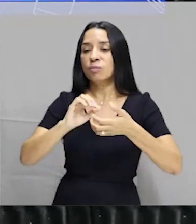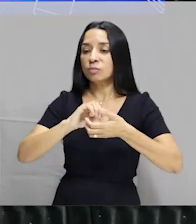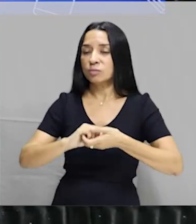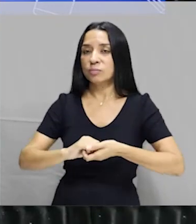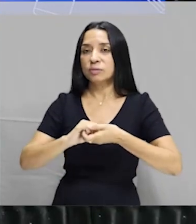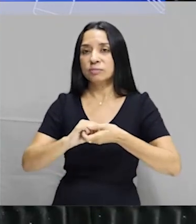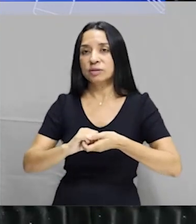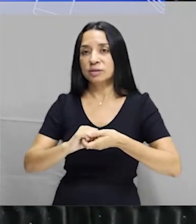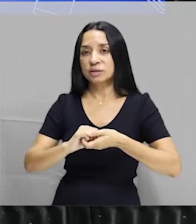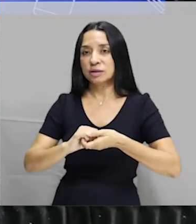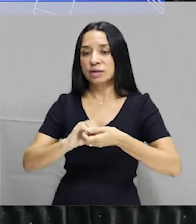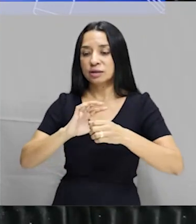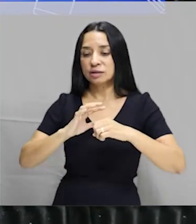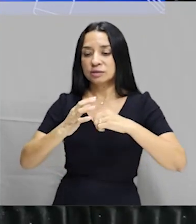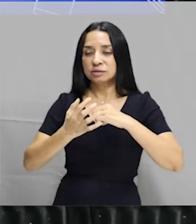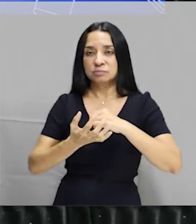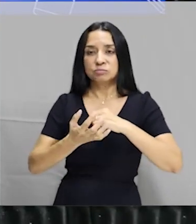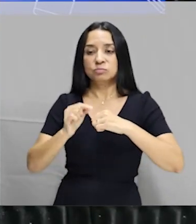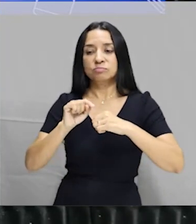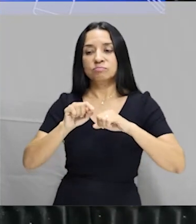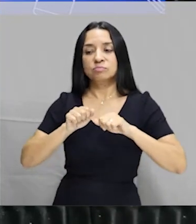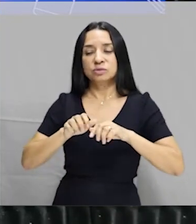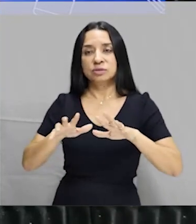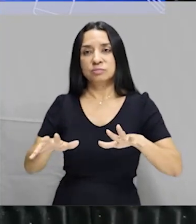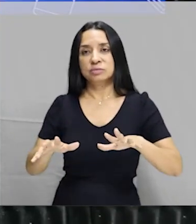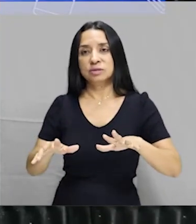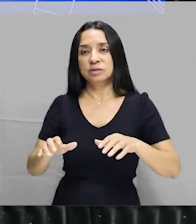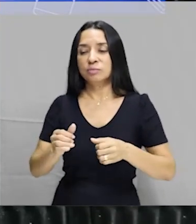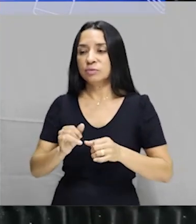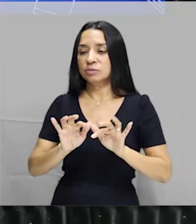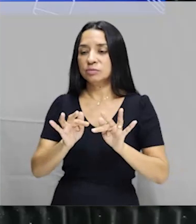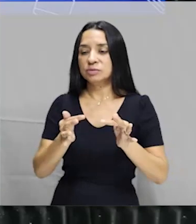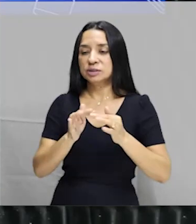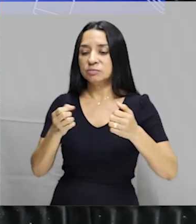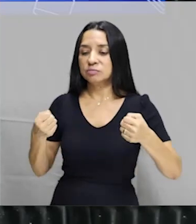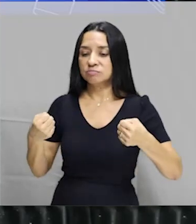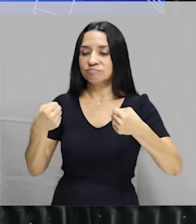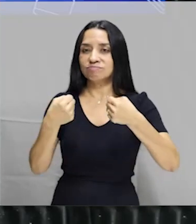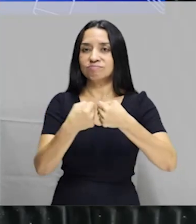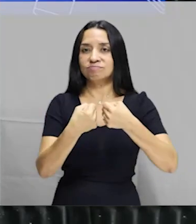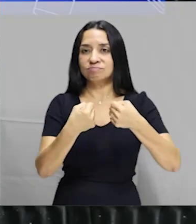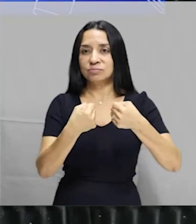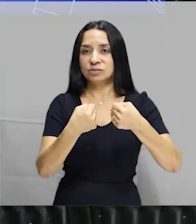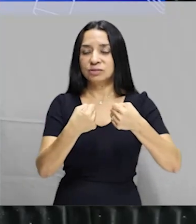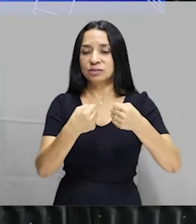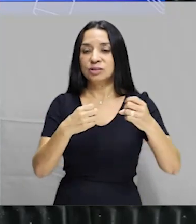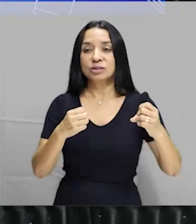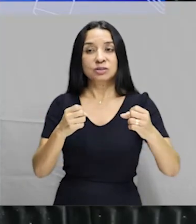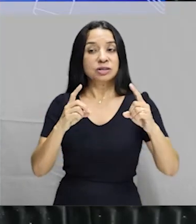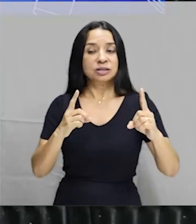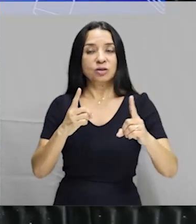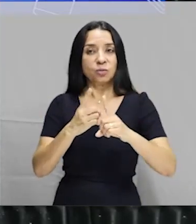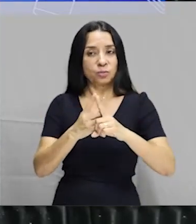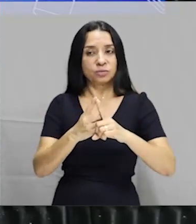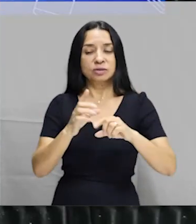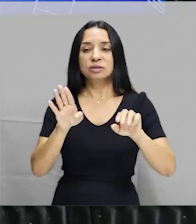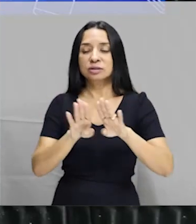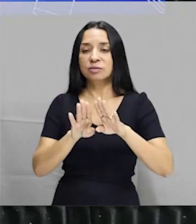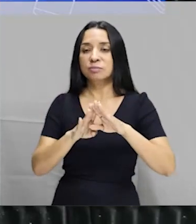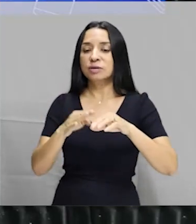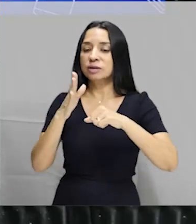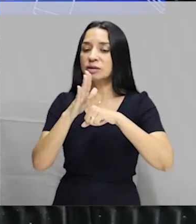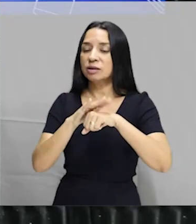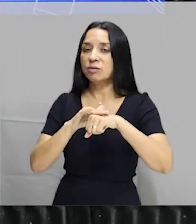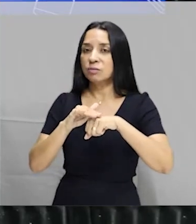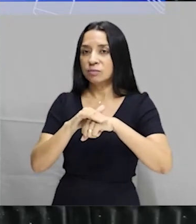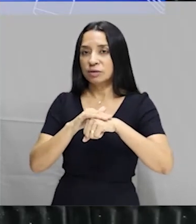né? Então, esse simples toque de mãos, né, o murrinho que a gente dá quando se encontra, é um carinho, né? O toque